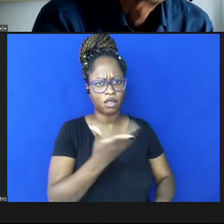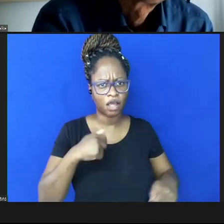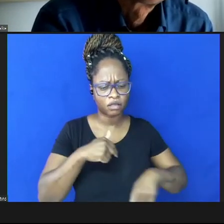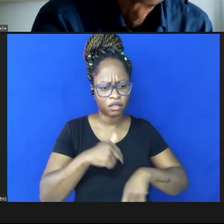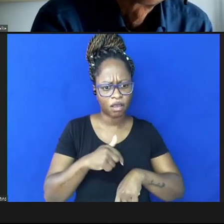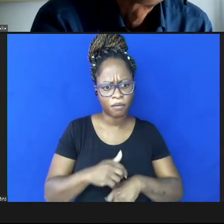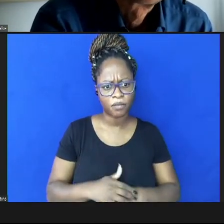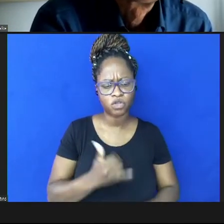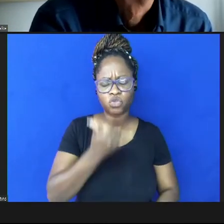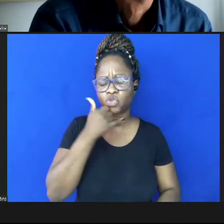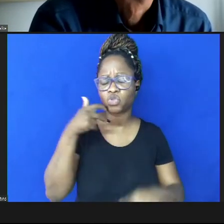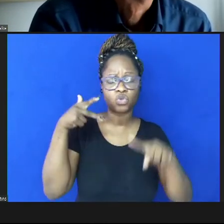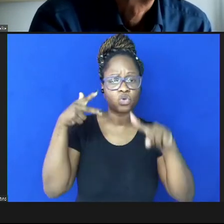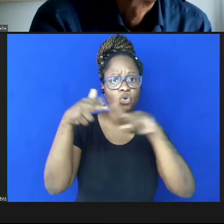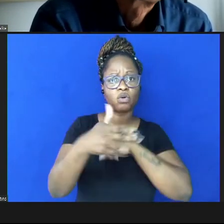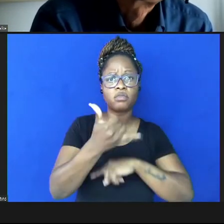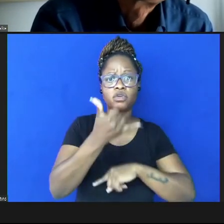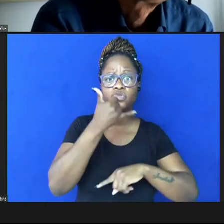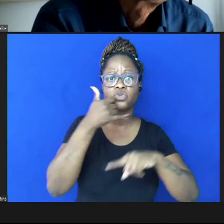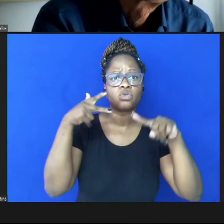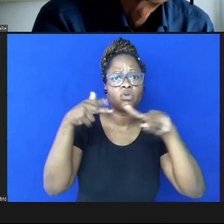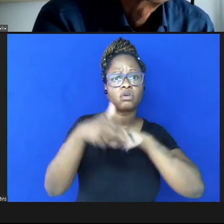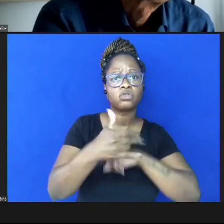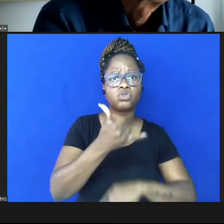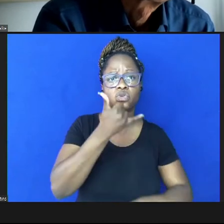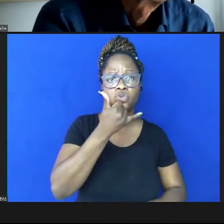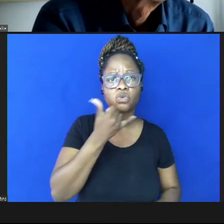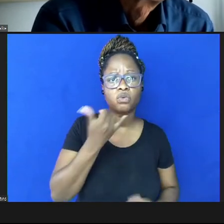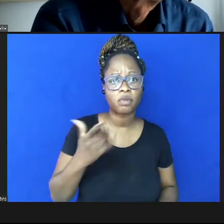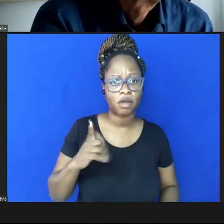Desculpe interromper. Nada. Onde?